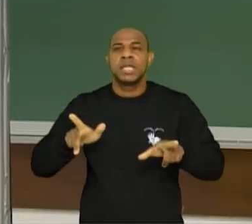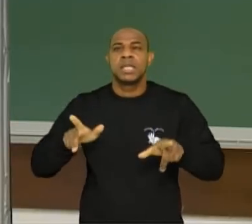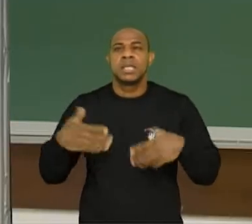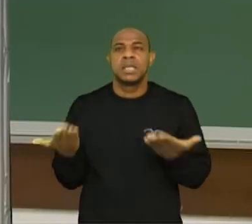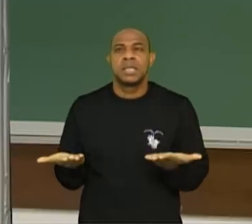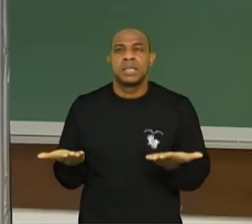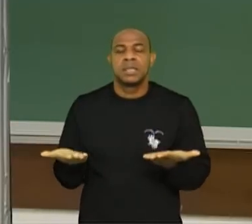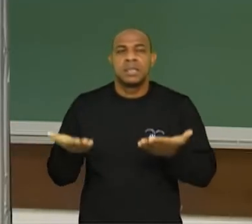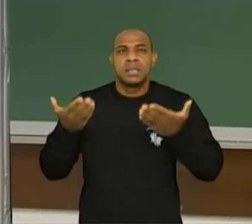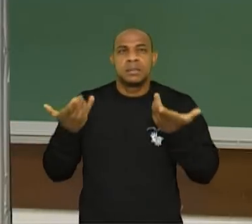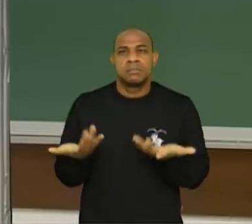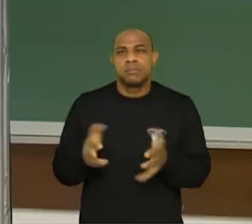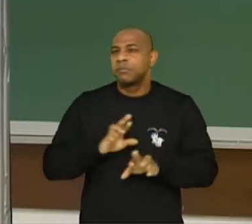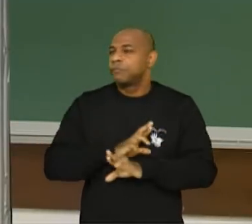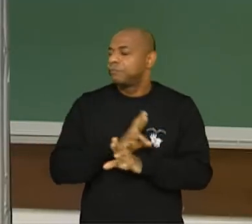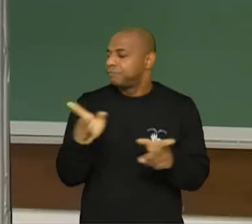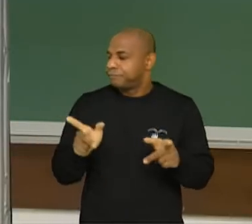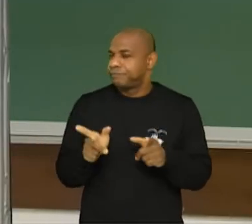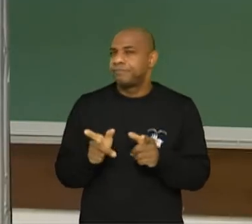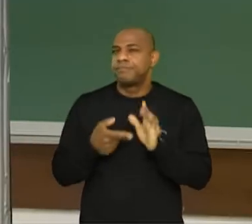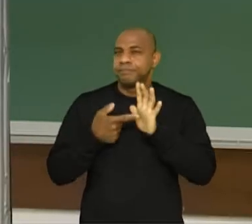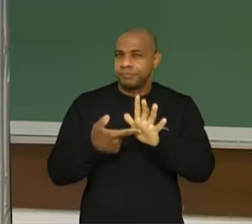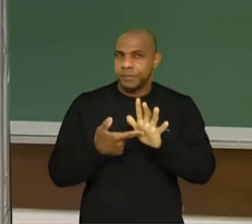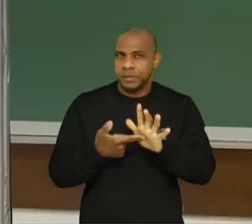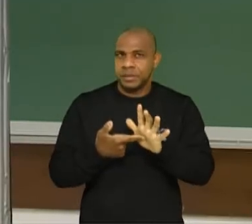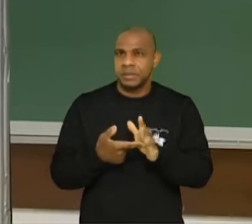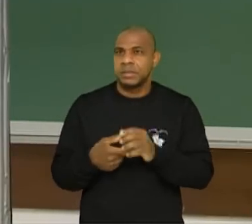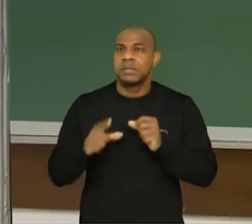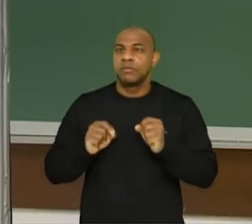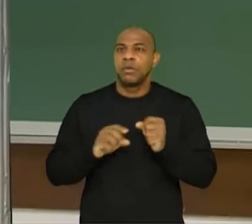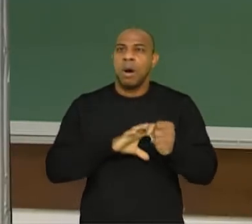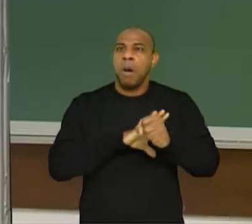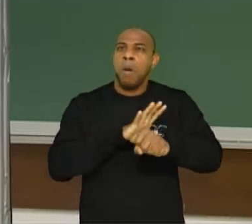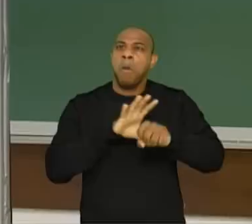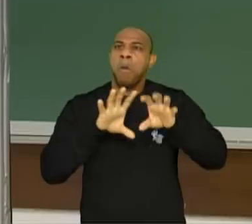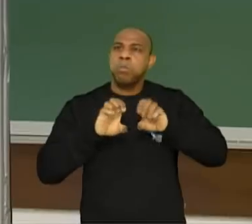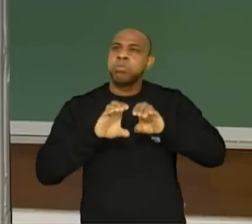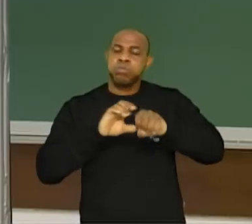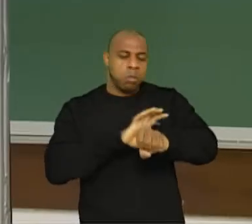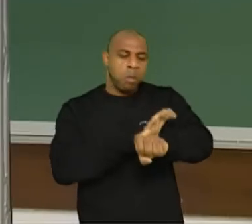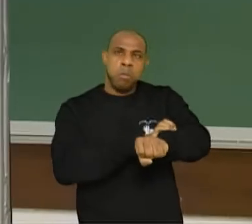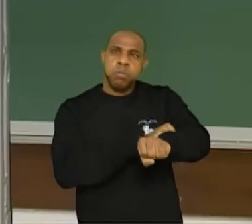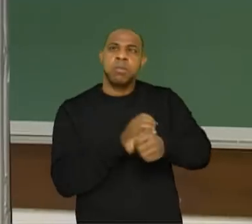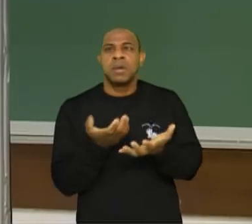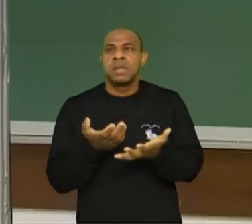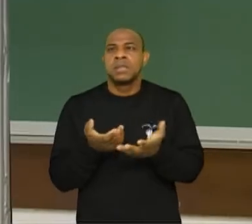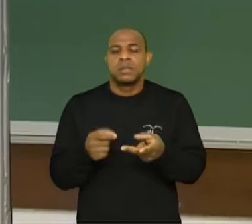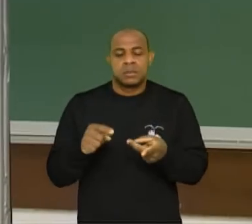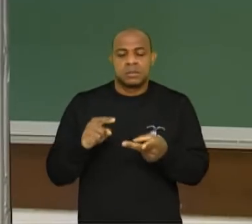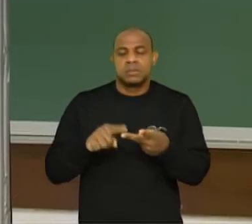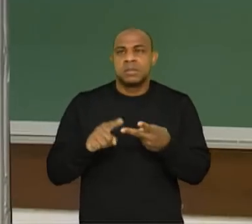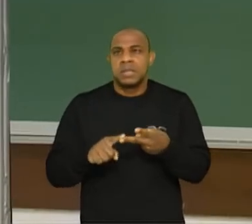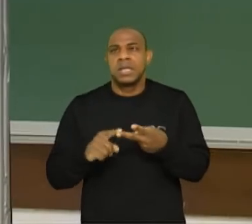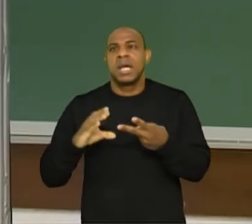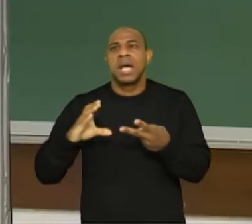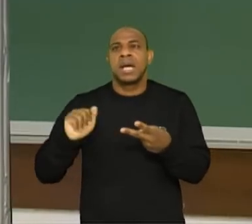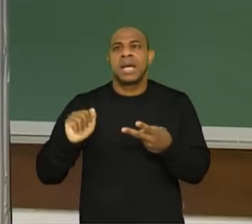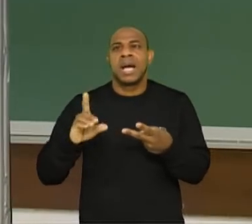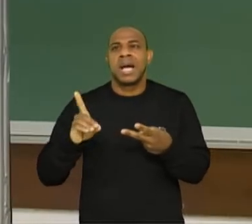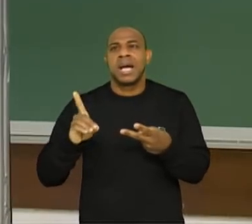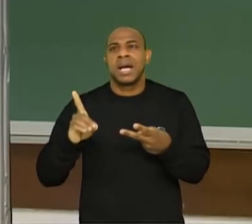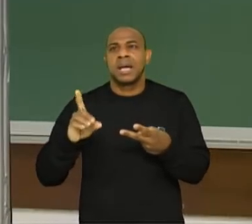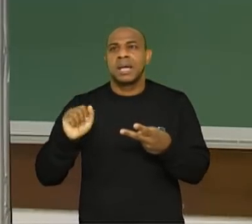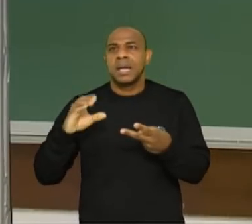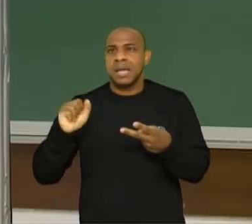tá? Vamos falar de tecidos diferentes, vamos supor um tecido muscular, com tecido nervoso, com tecido cartilaginoso,